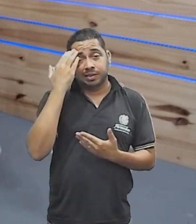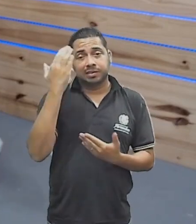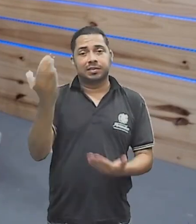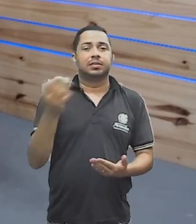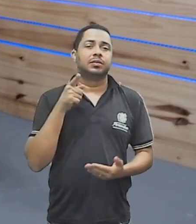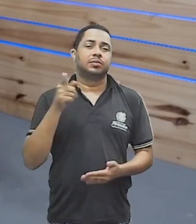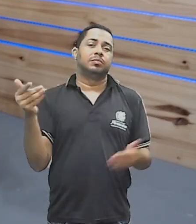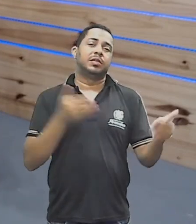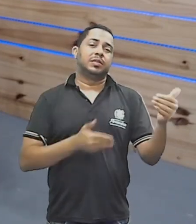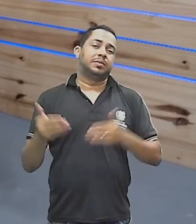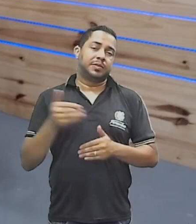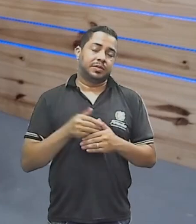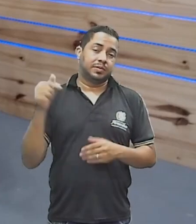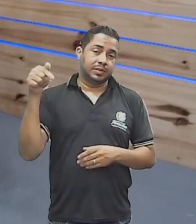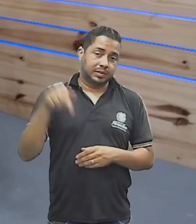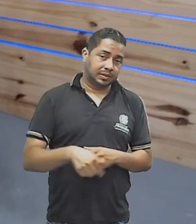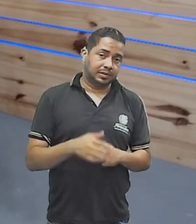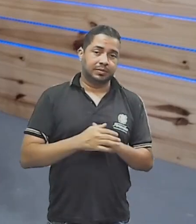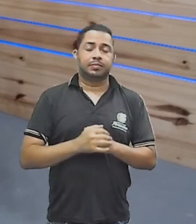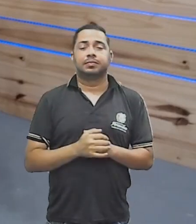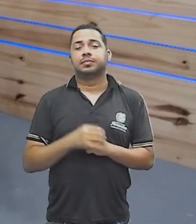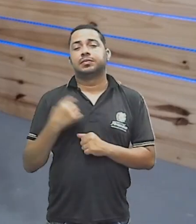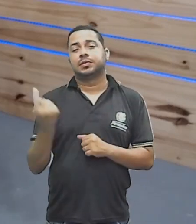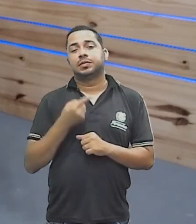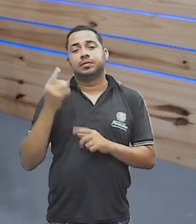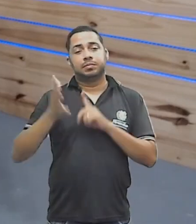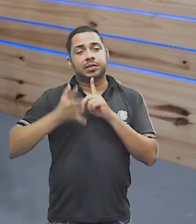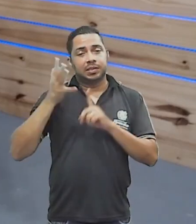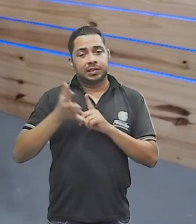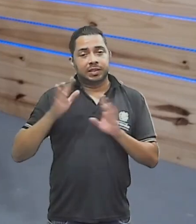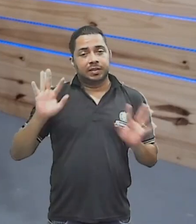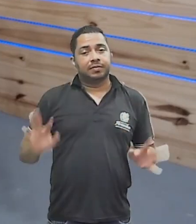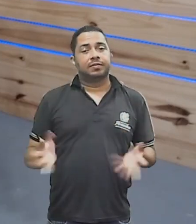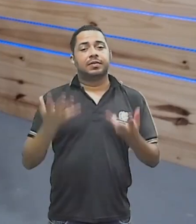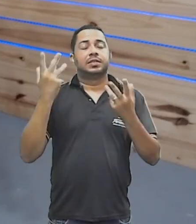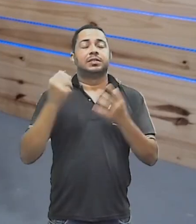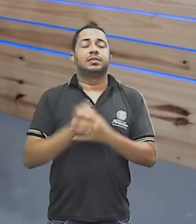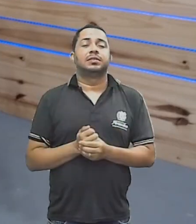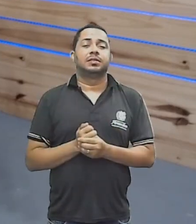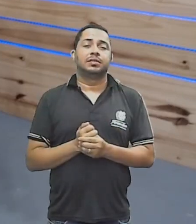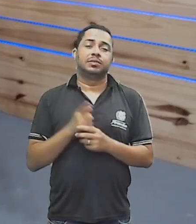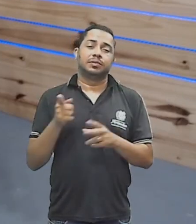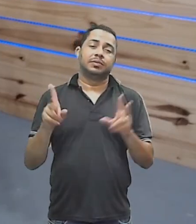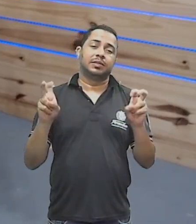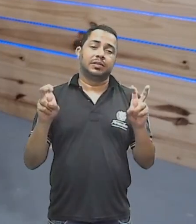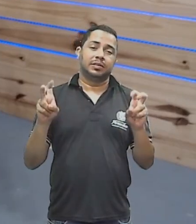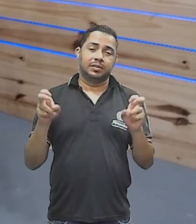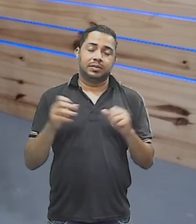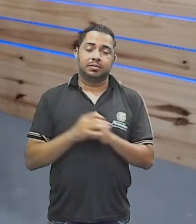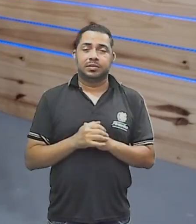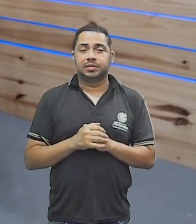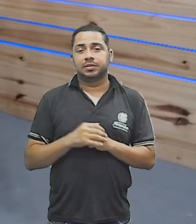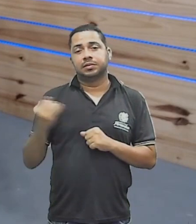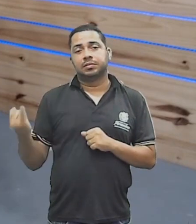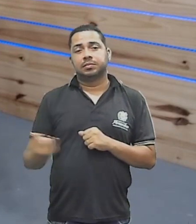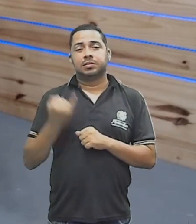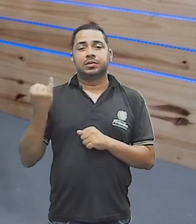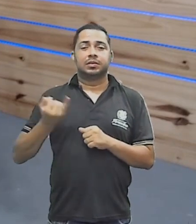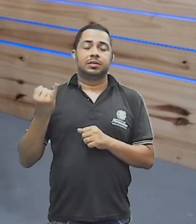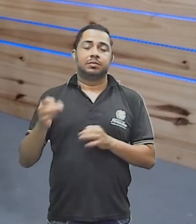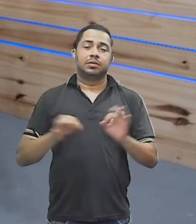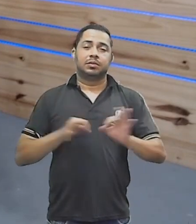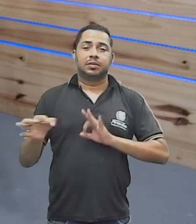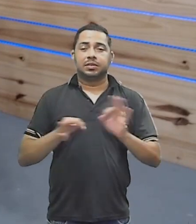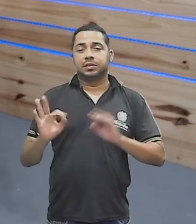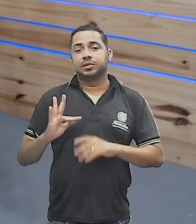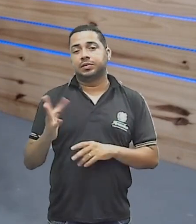a sua participação aqui, né, da nossa palestra, do nosso evento, e abrilhantar aqui com sua temática, que é de suma relevância para as organizações